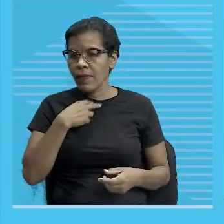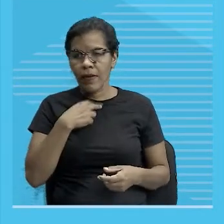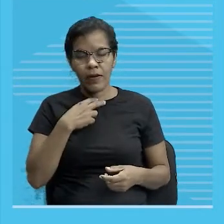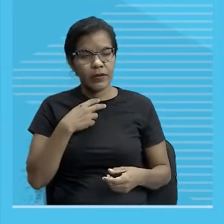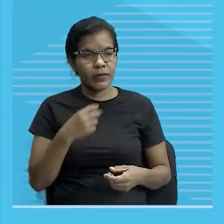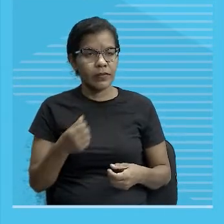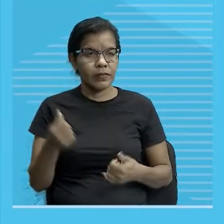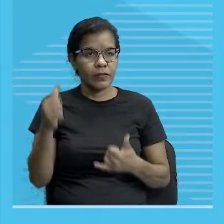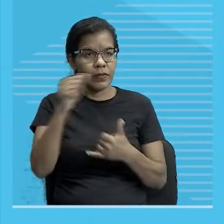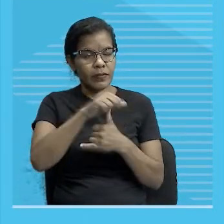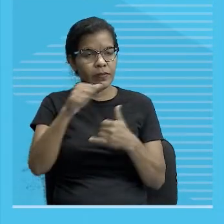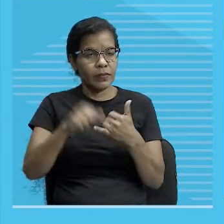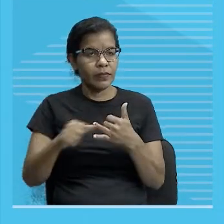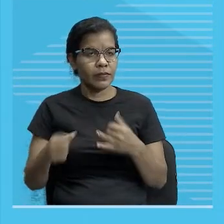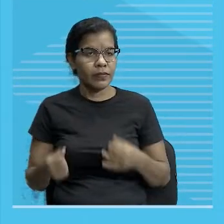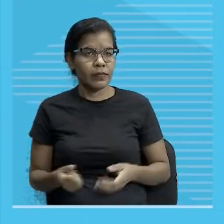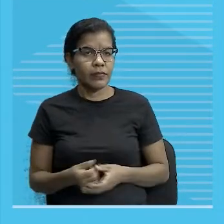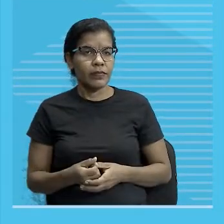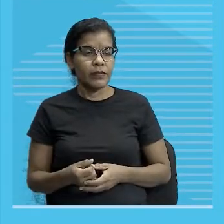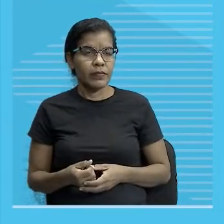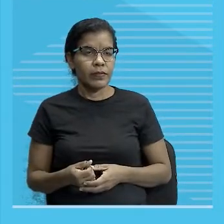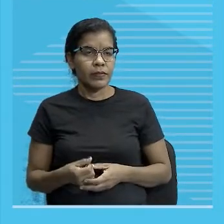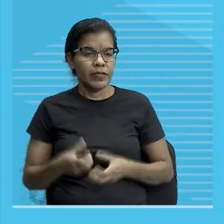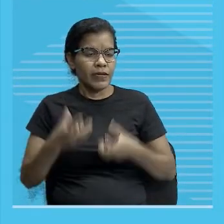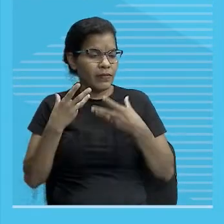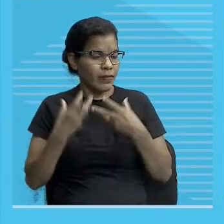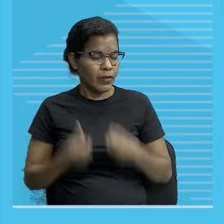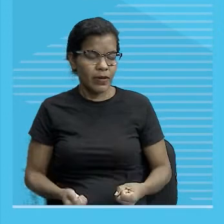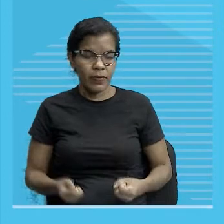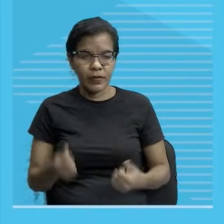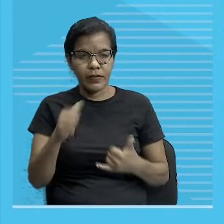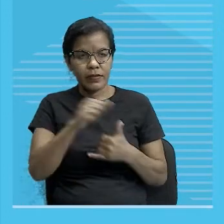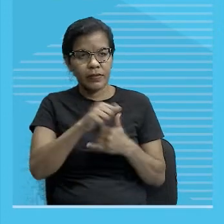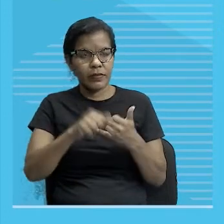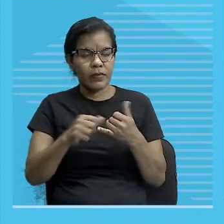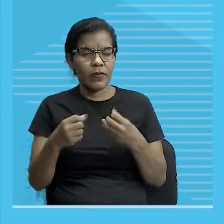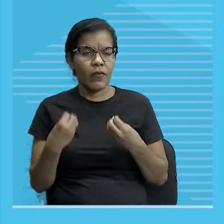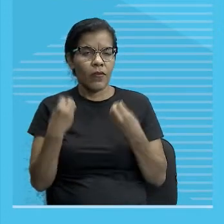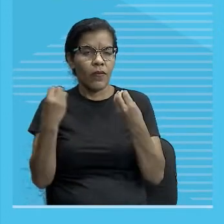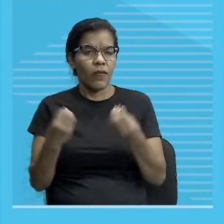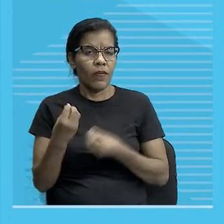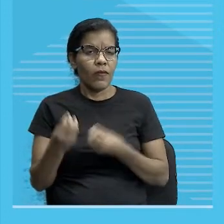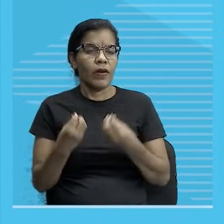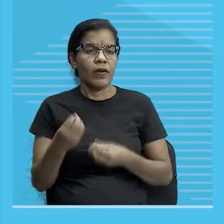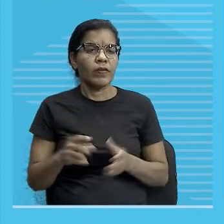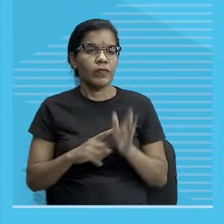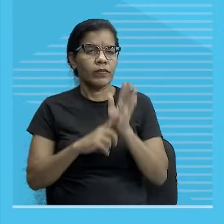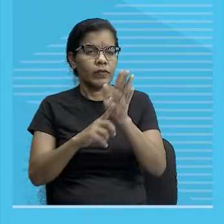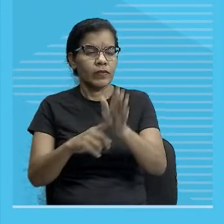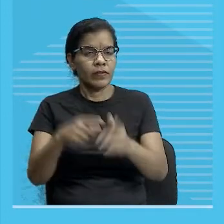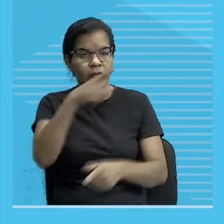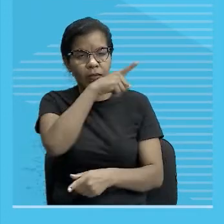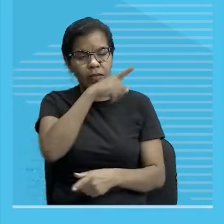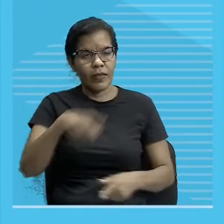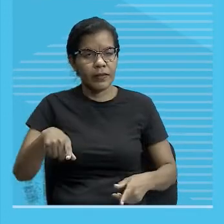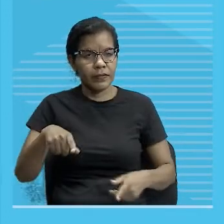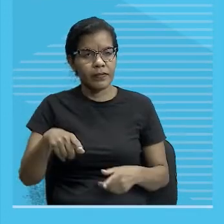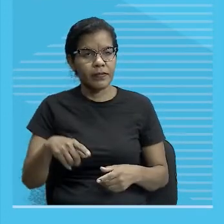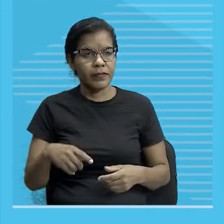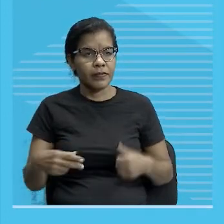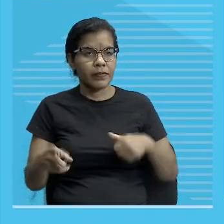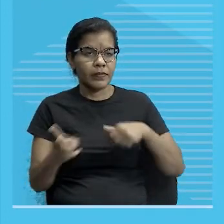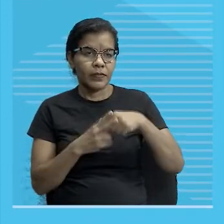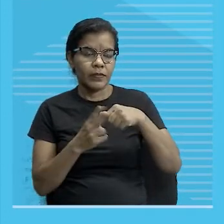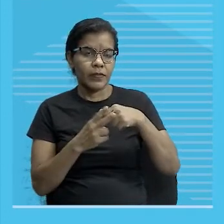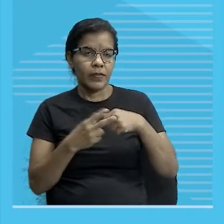Clementino. Se ele não aceita artigo, como é que eu vou indicar a crase? Tudo bem que o verbo vou